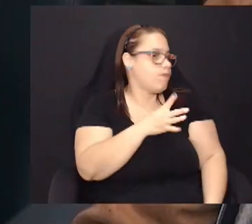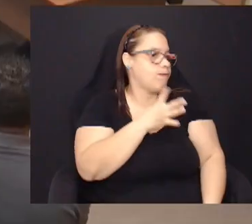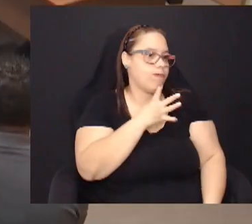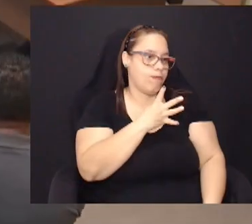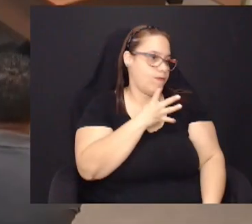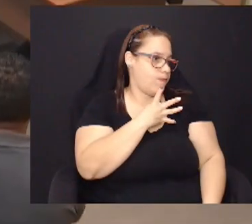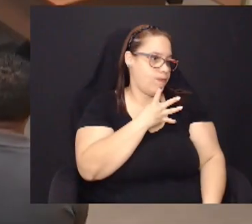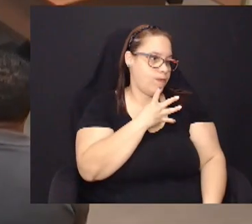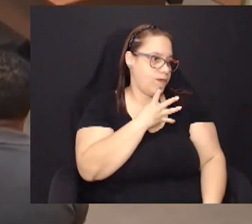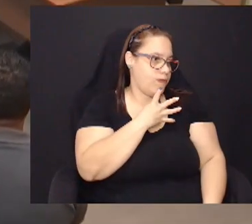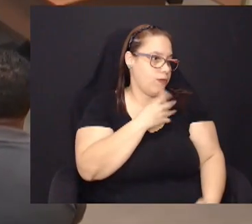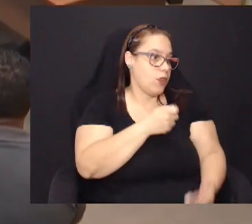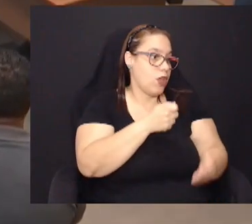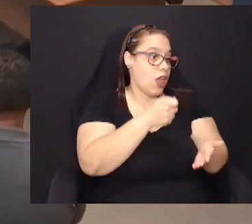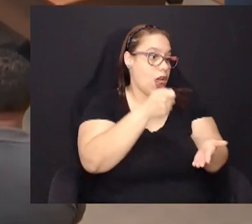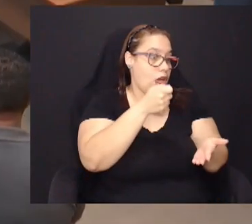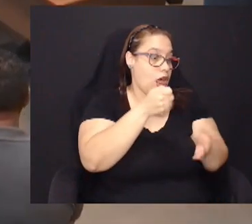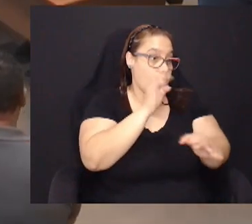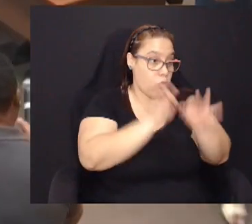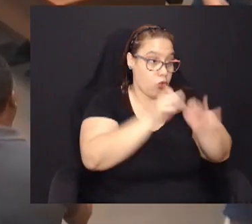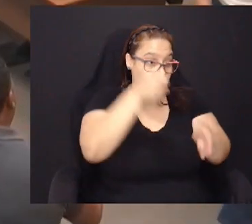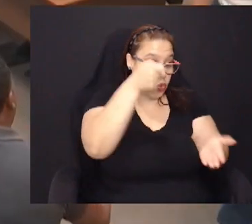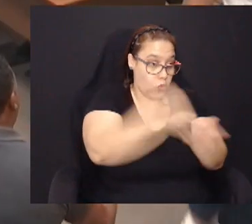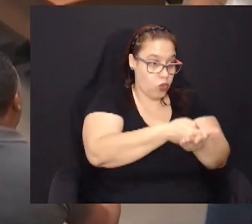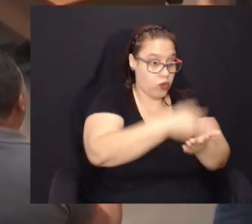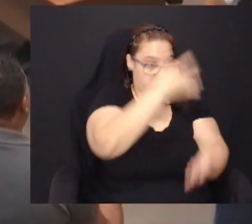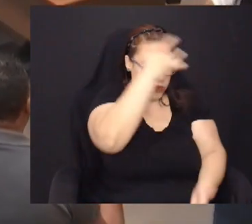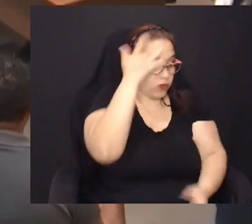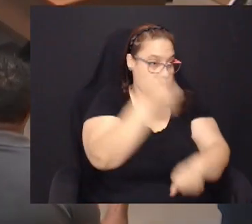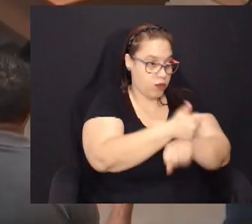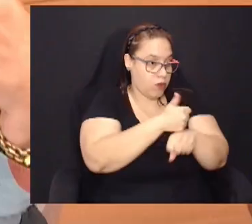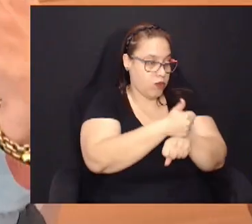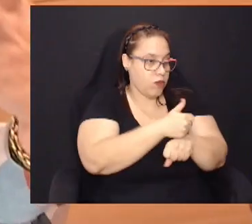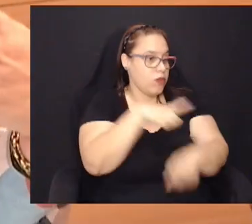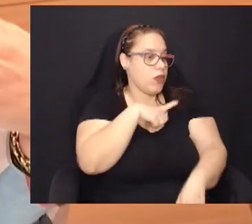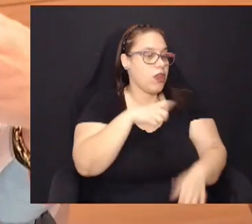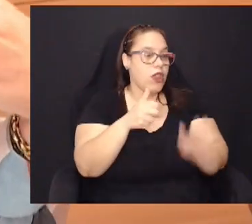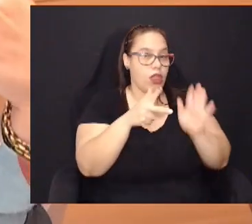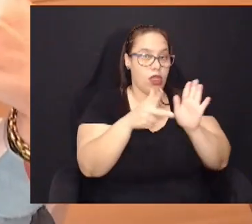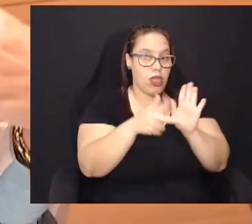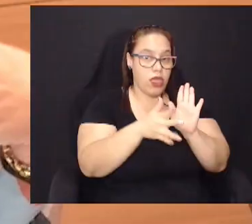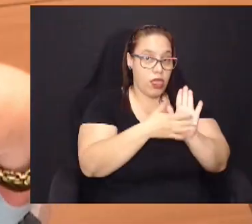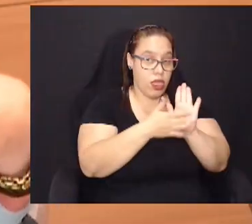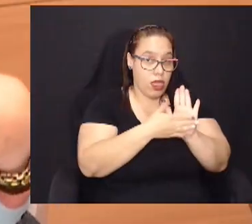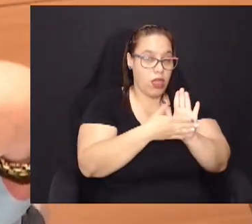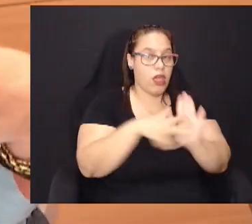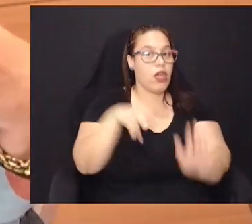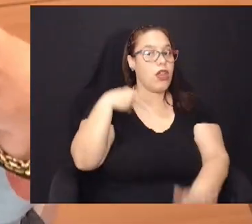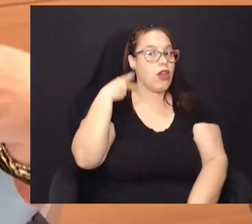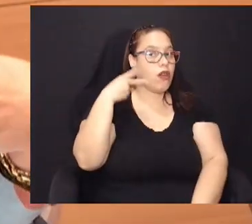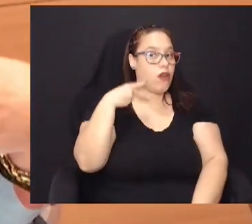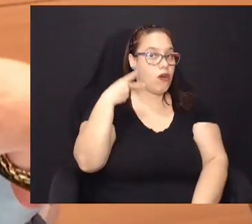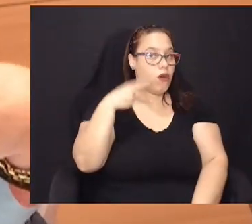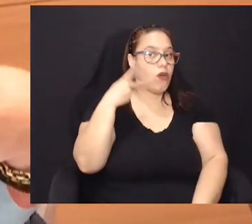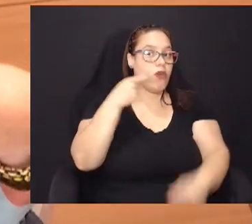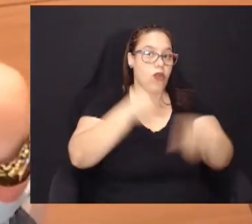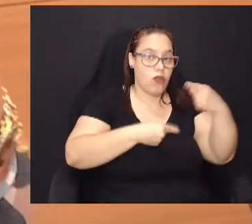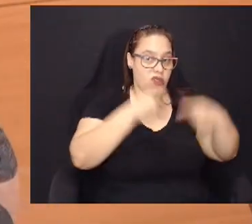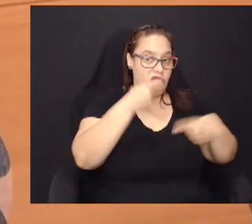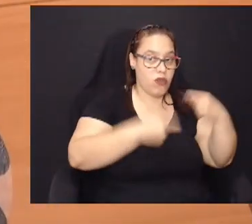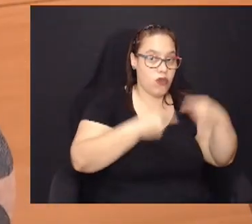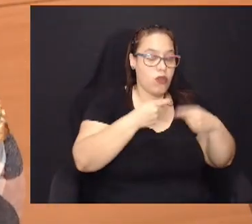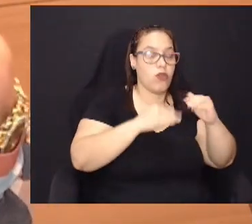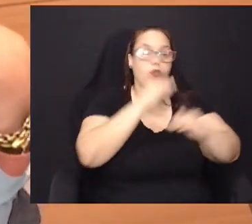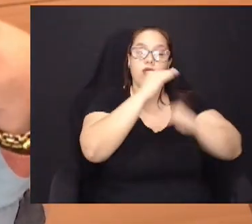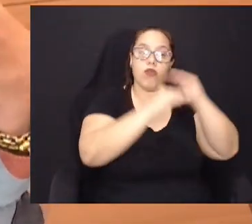dessa sentença do juiz. Eu acho que a frente parlamentar tem esse papel de trazer o que está sendo discutido, o que está sendo